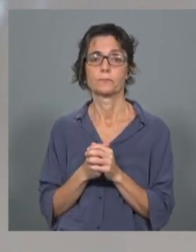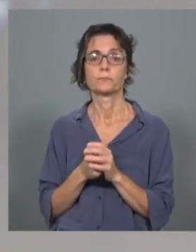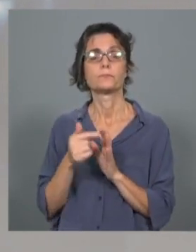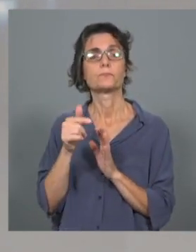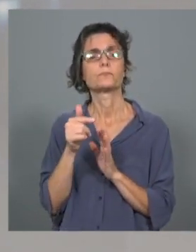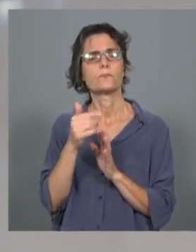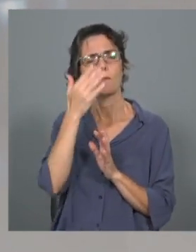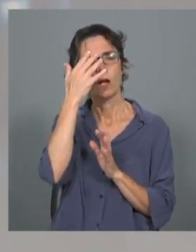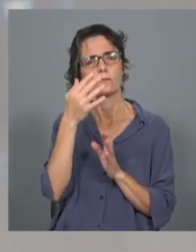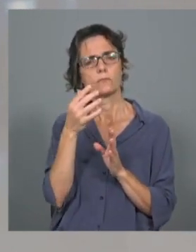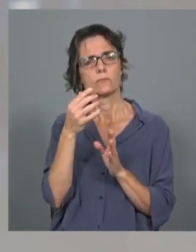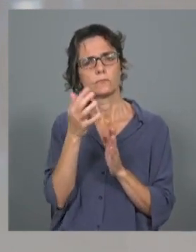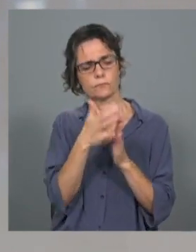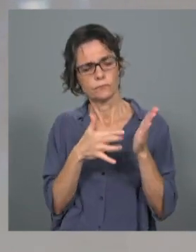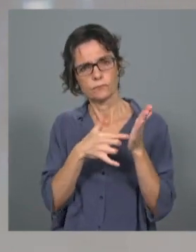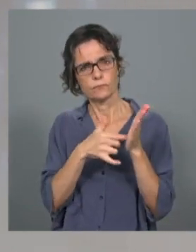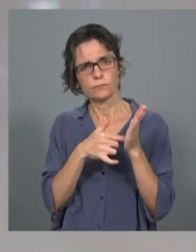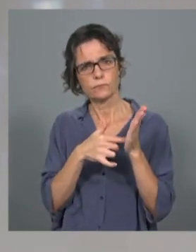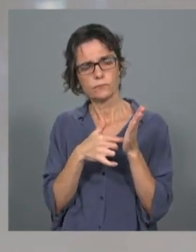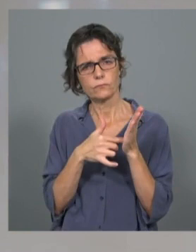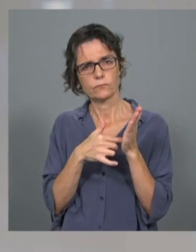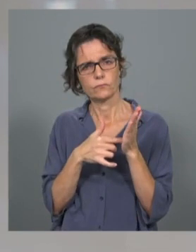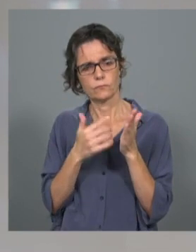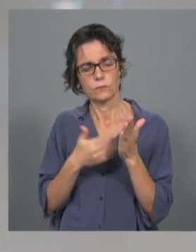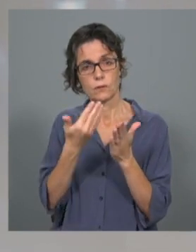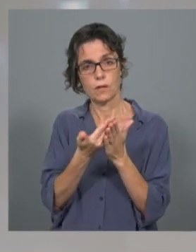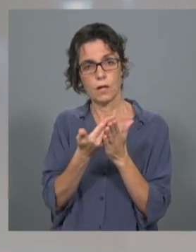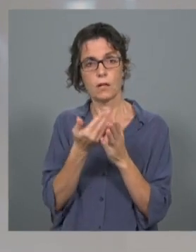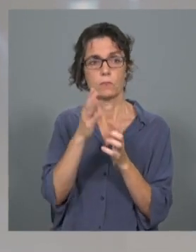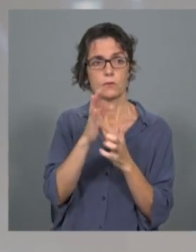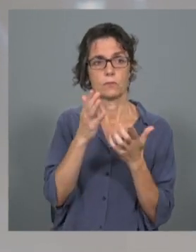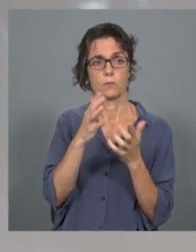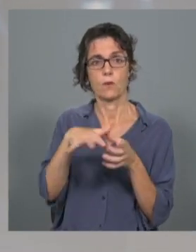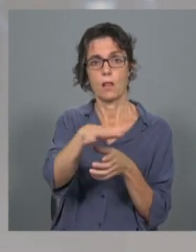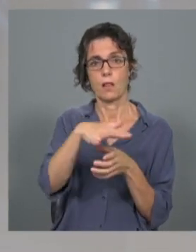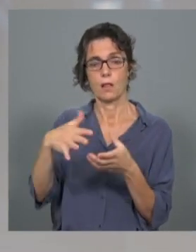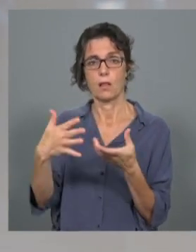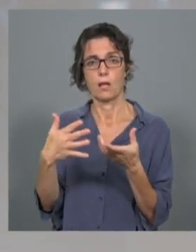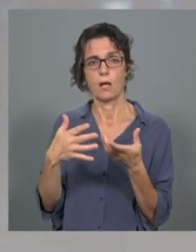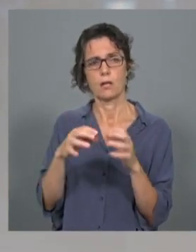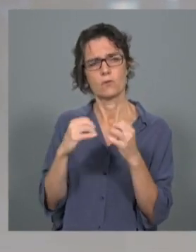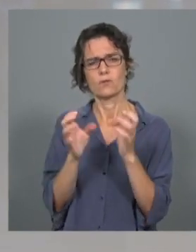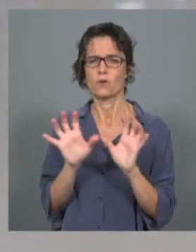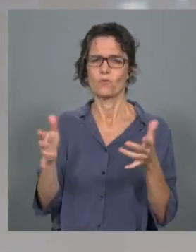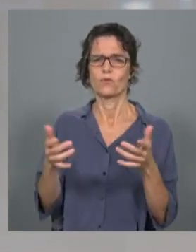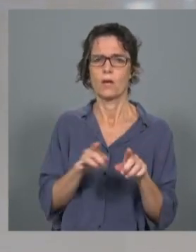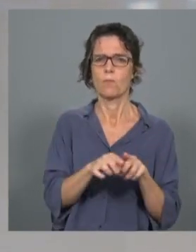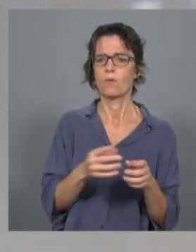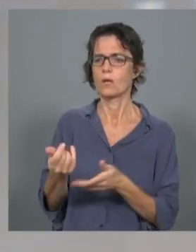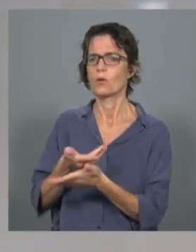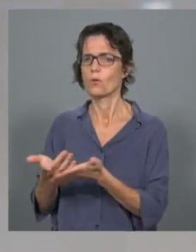as consequências deste documento, seja nos ambientes crentes, mas sobretudo nos ambientes sociais, políticos,